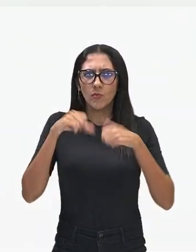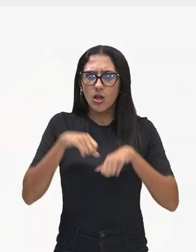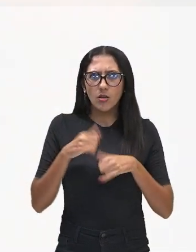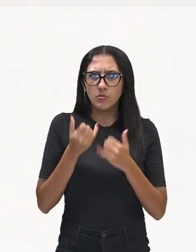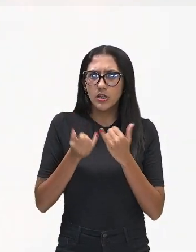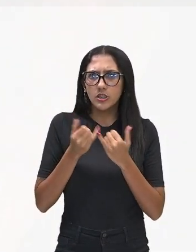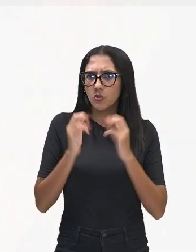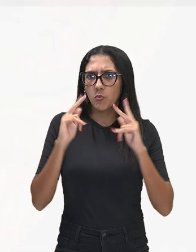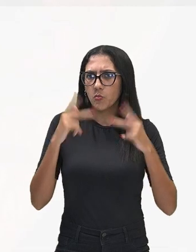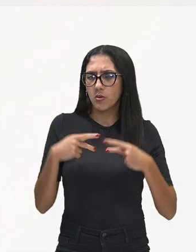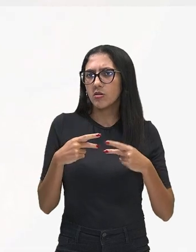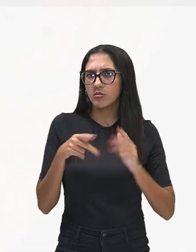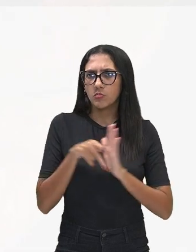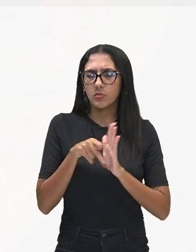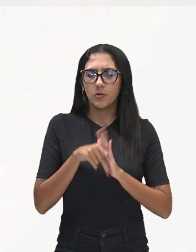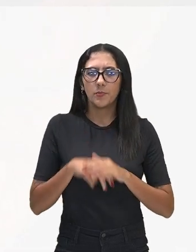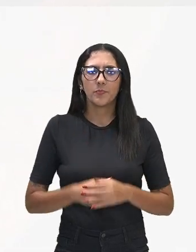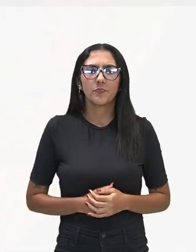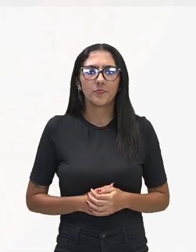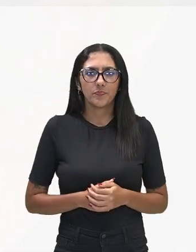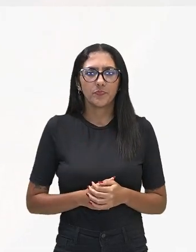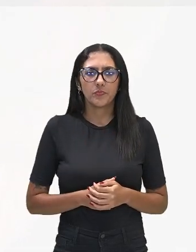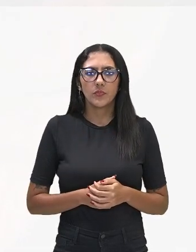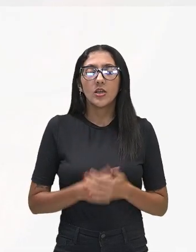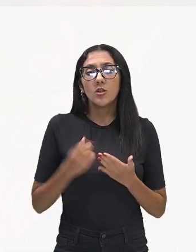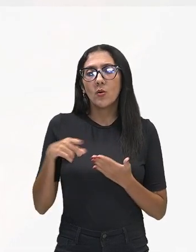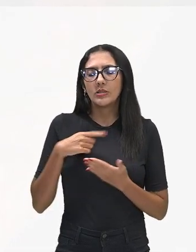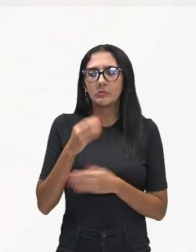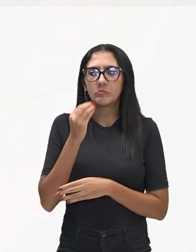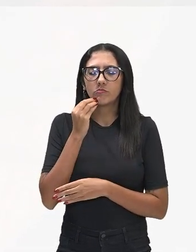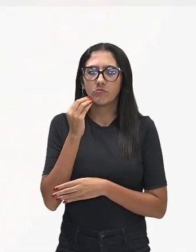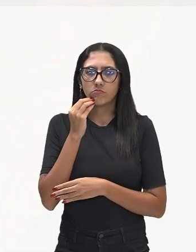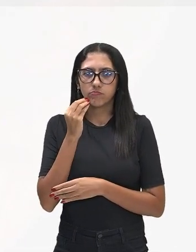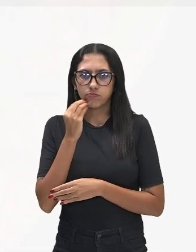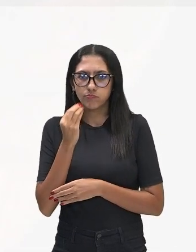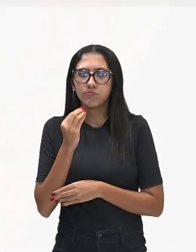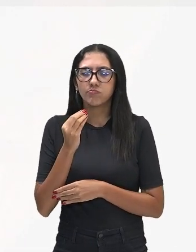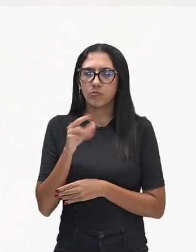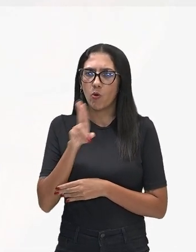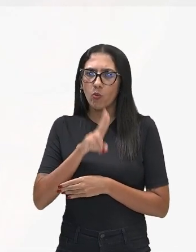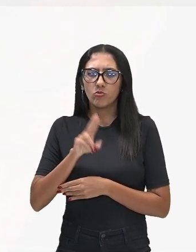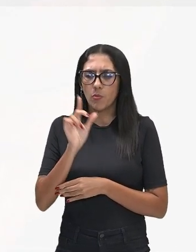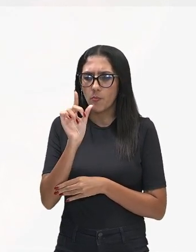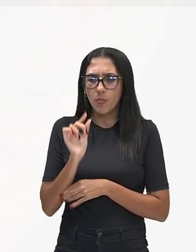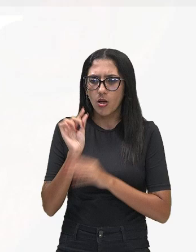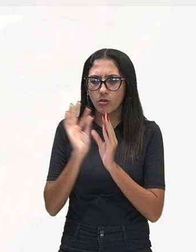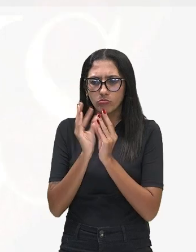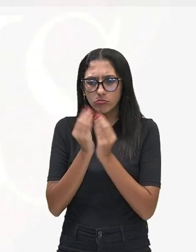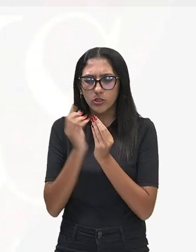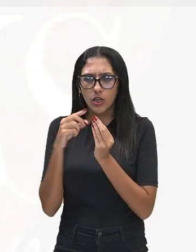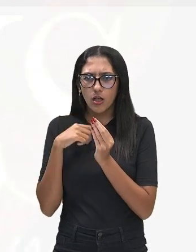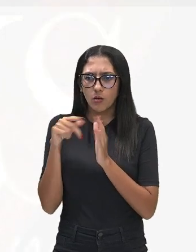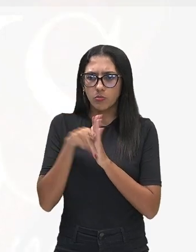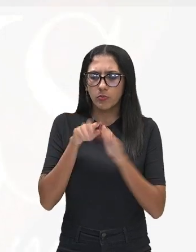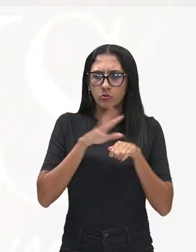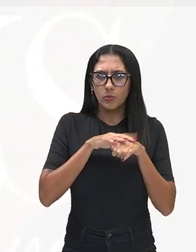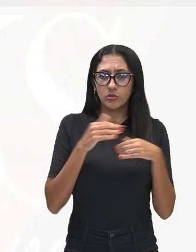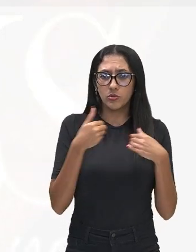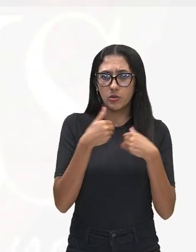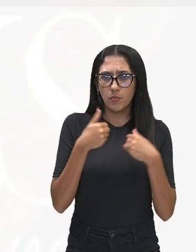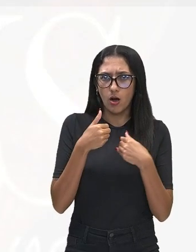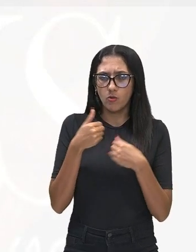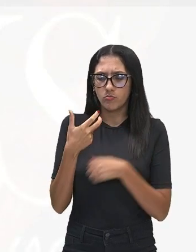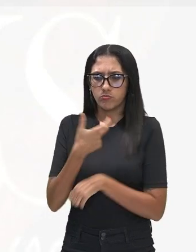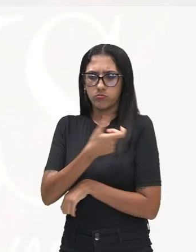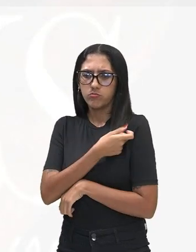doença. Então, ele fez um teste. Aplicou uma pequena dose dessa varíola bovina numa pessoa que